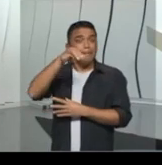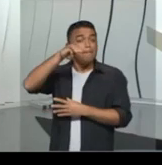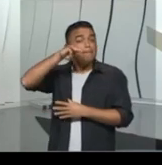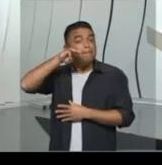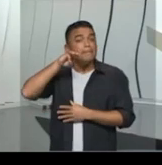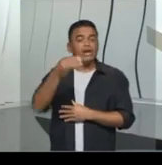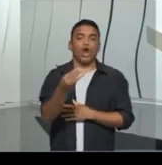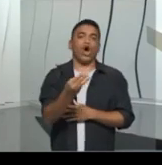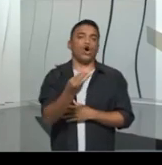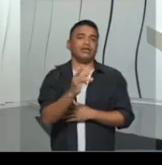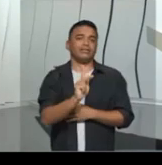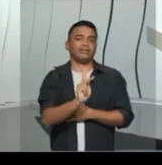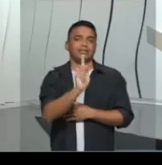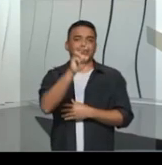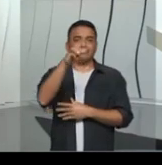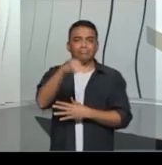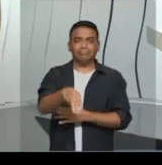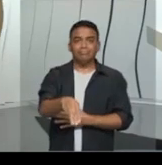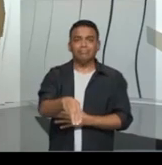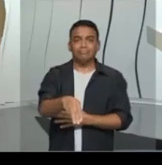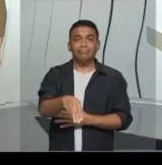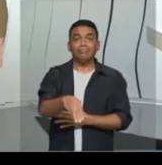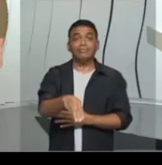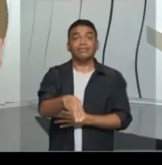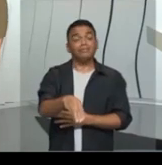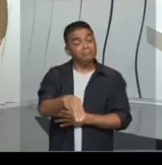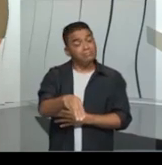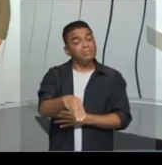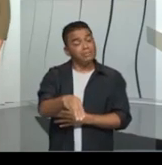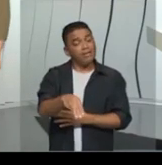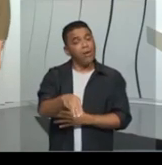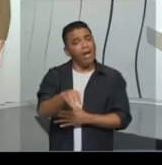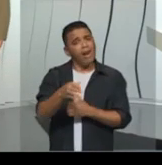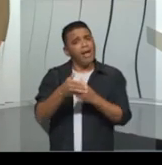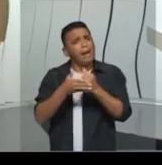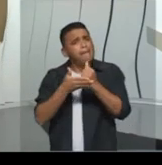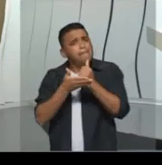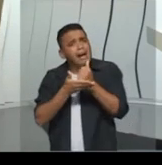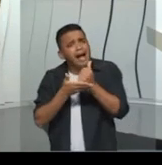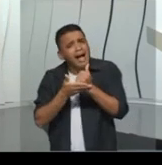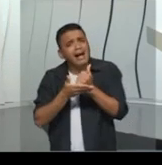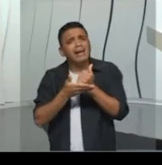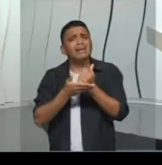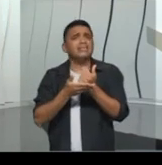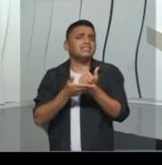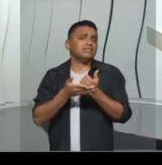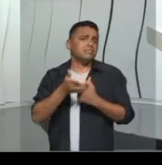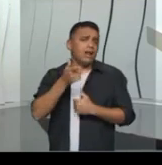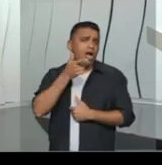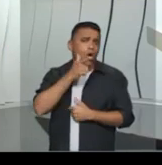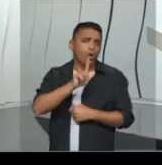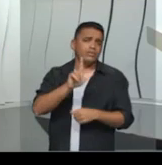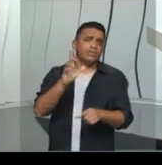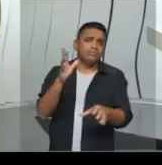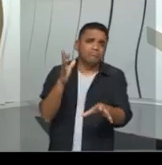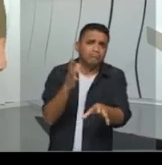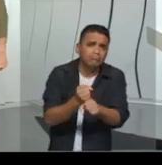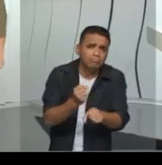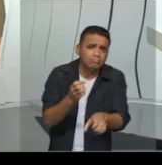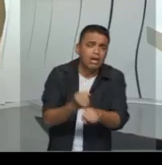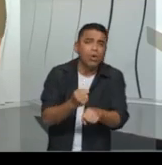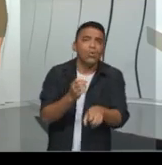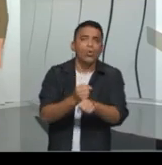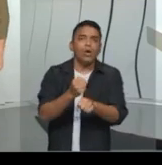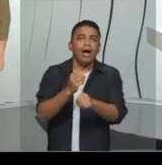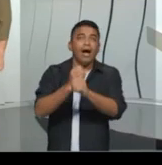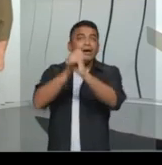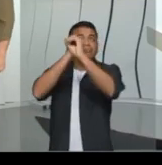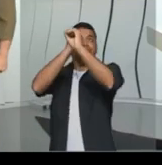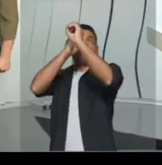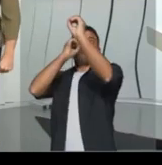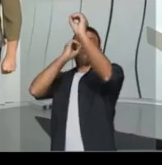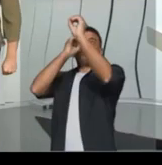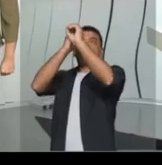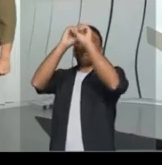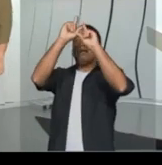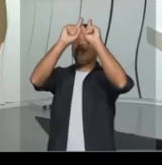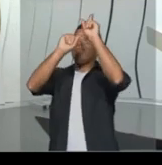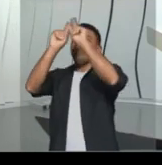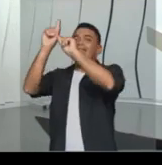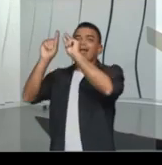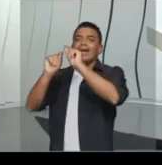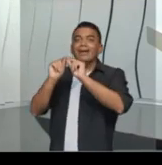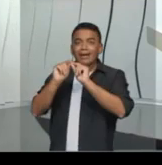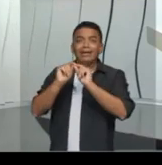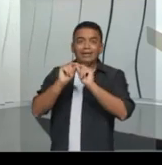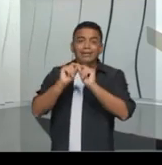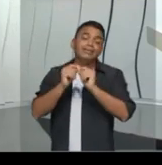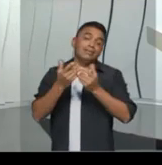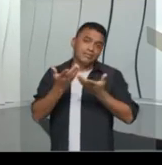ela é tão importante que ela se tornou base de cálculo na astronomia. Ela é chamada de unidade